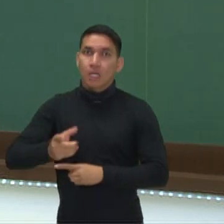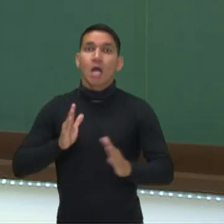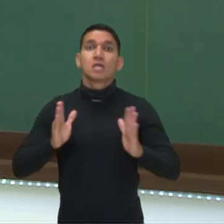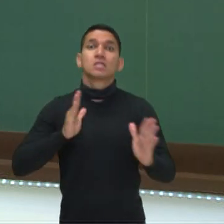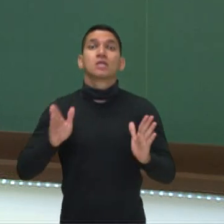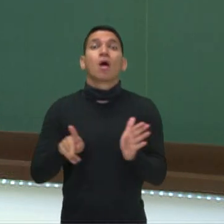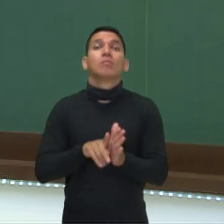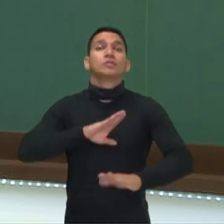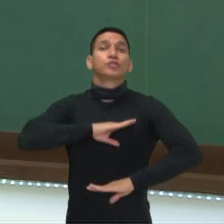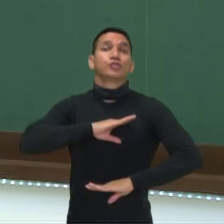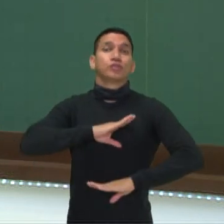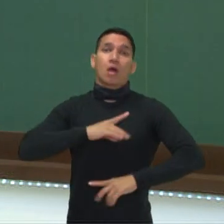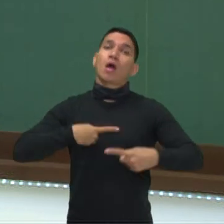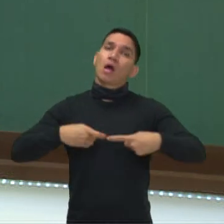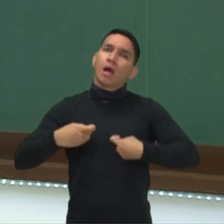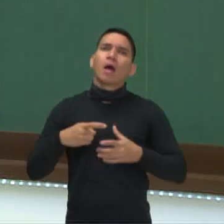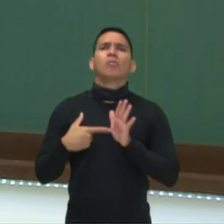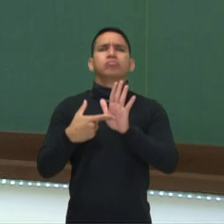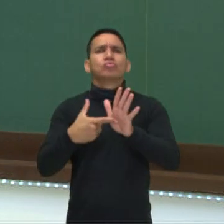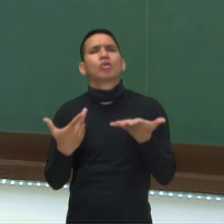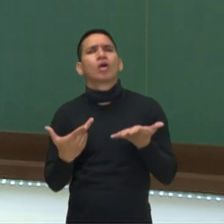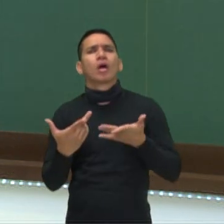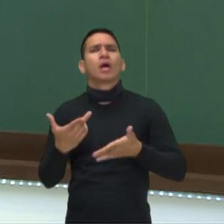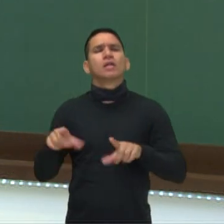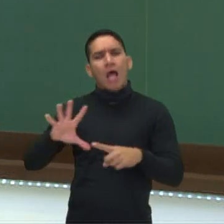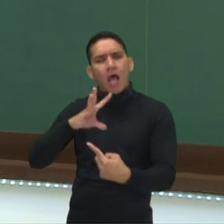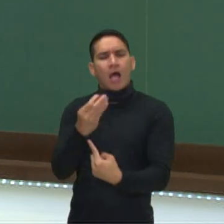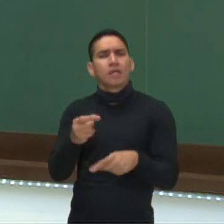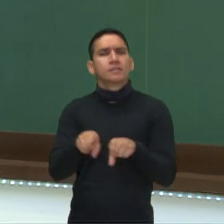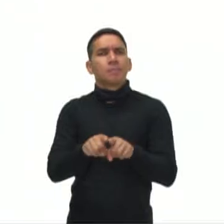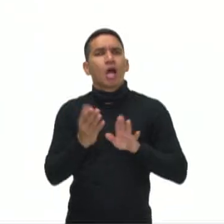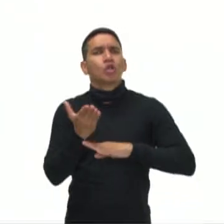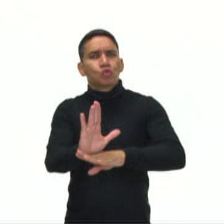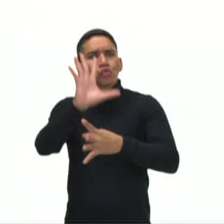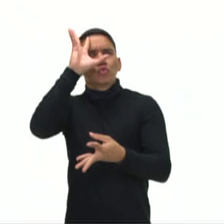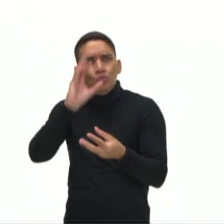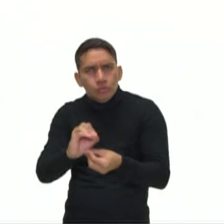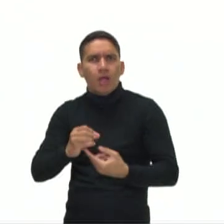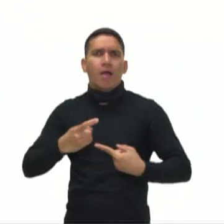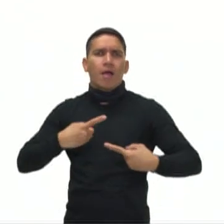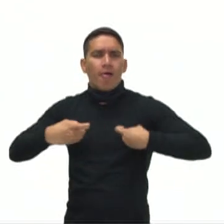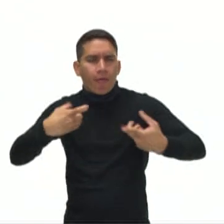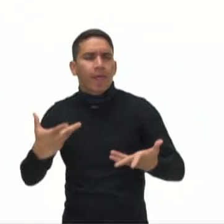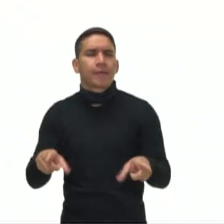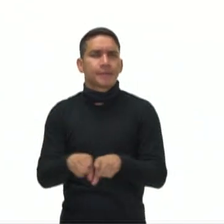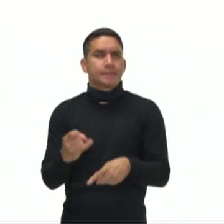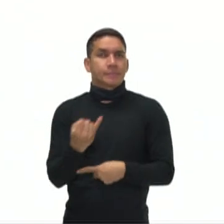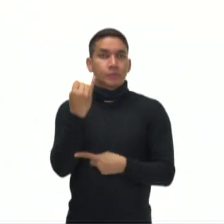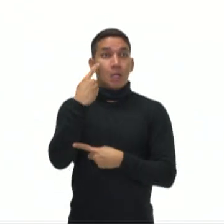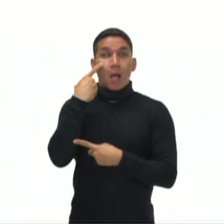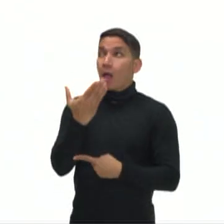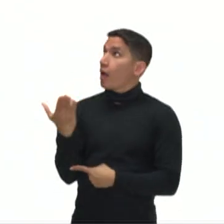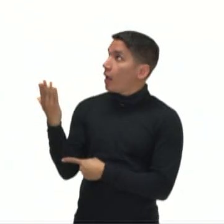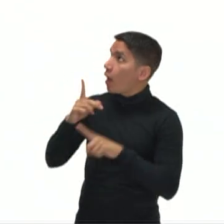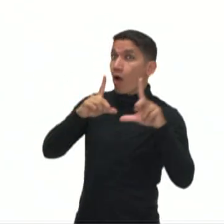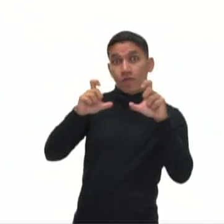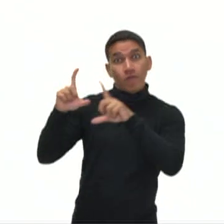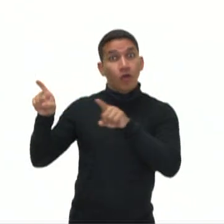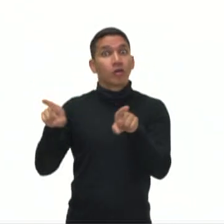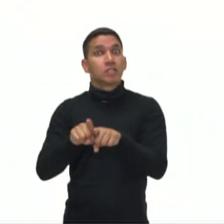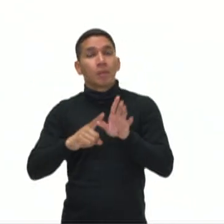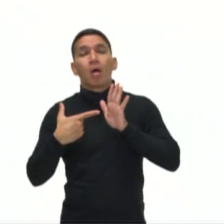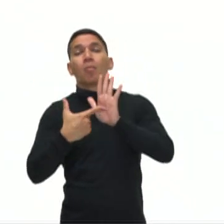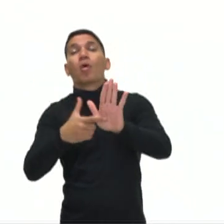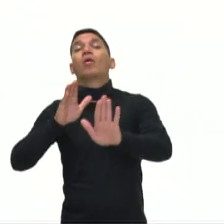artes ajudam também a entender momentos históricos de guerra importantes. Além disso, a fotografia, ela pode reforçar